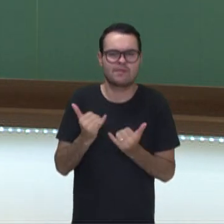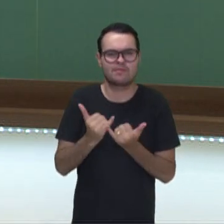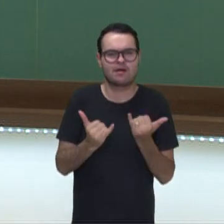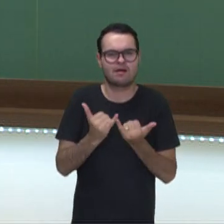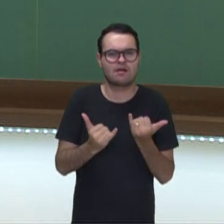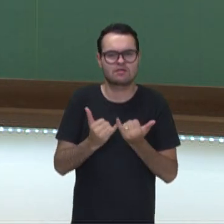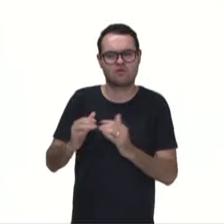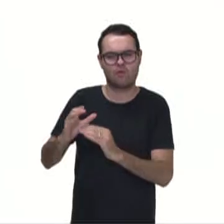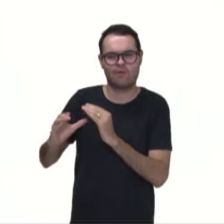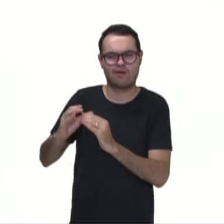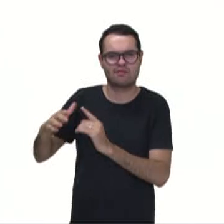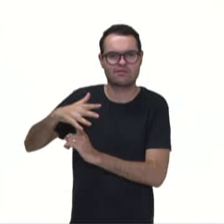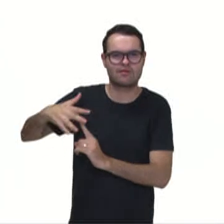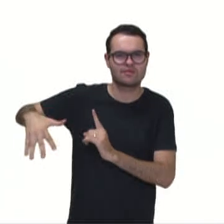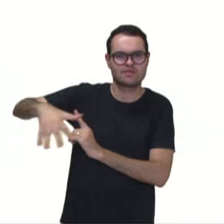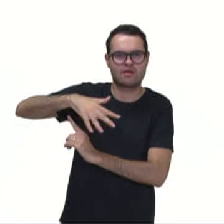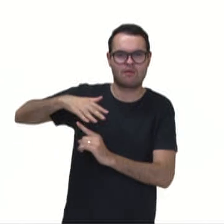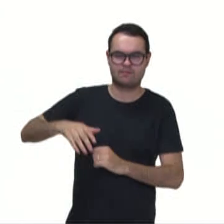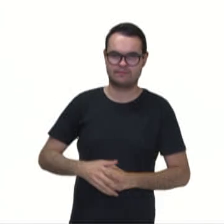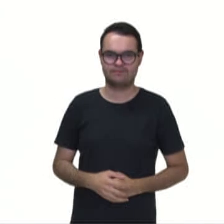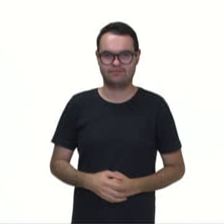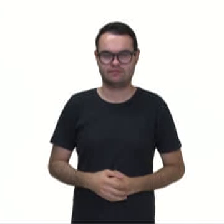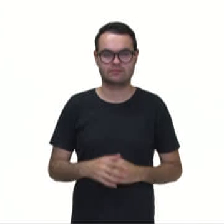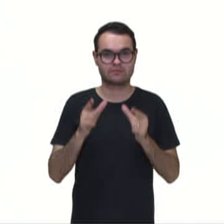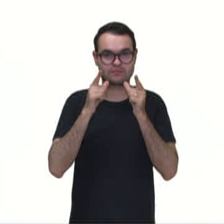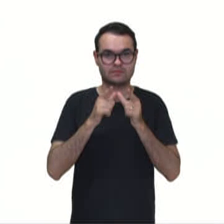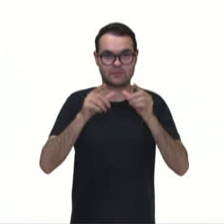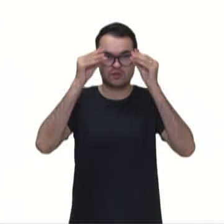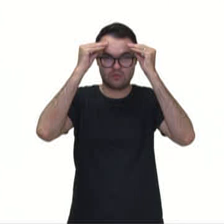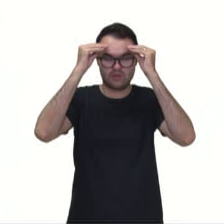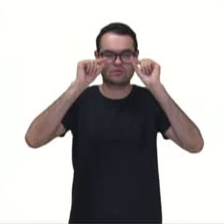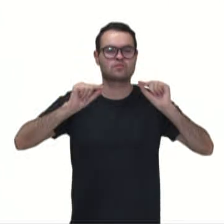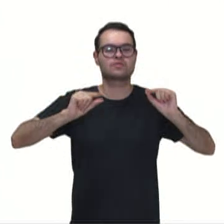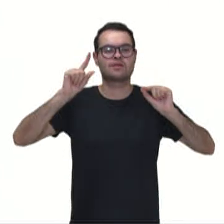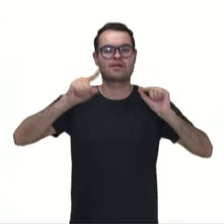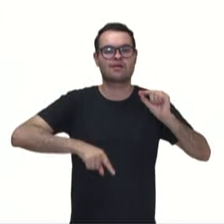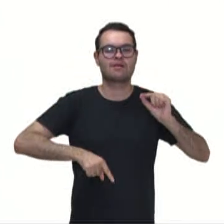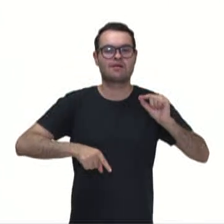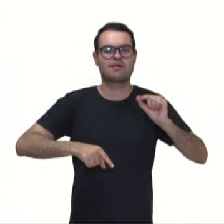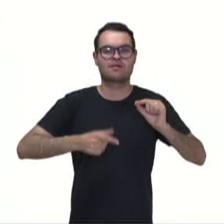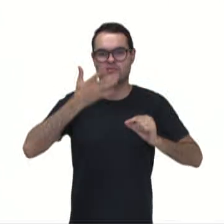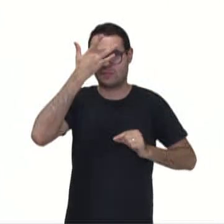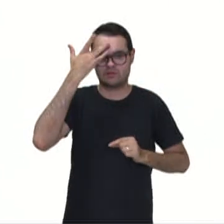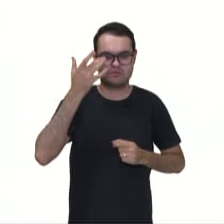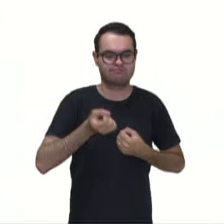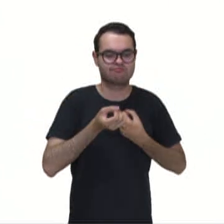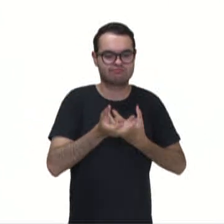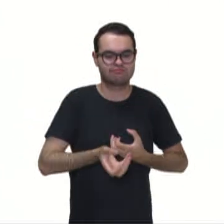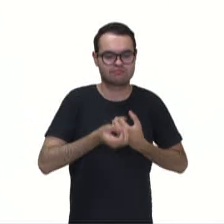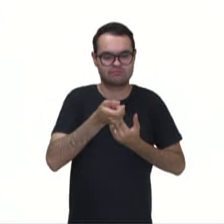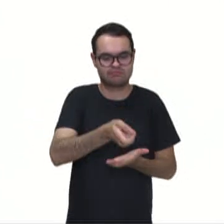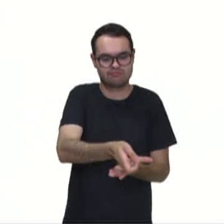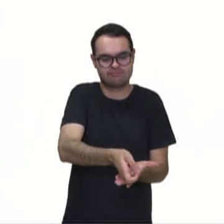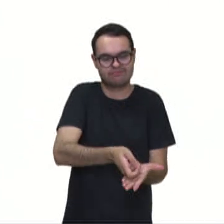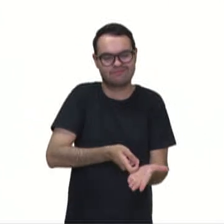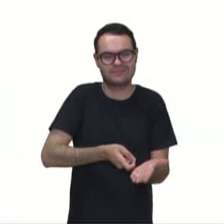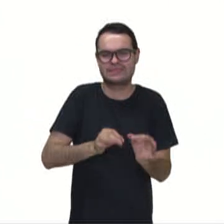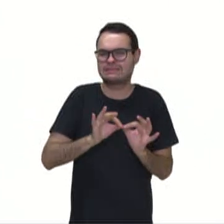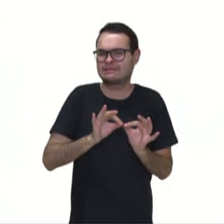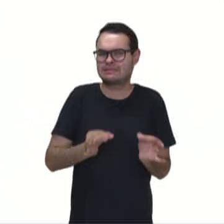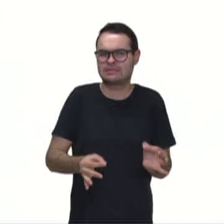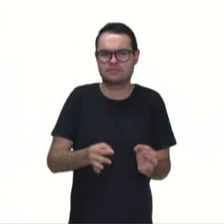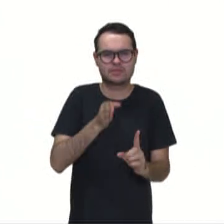dizer, né? A linguagem utilizada pelo cronista é geralmente simples e objetiva, clara e